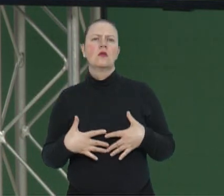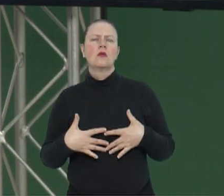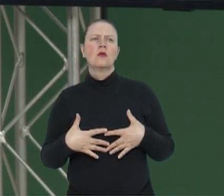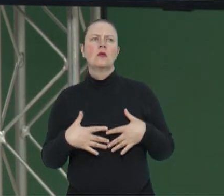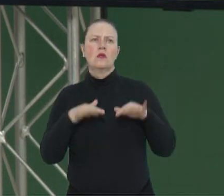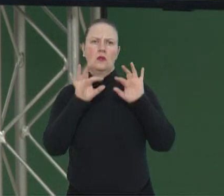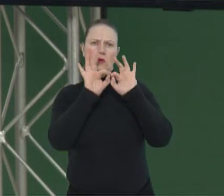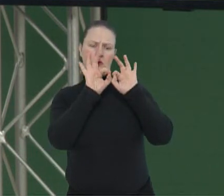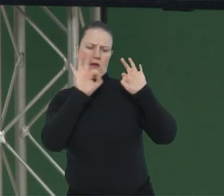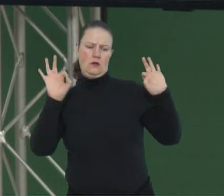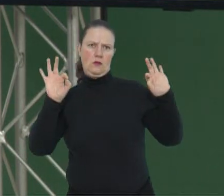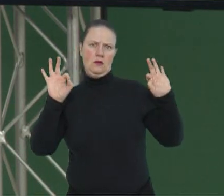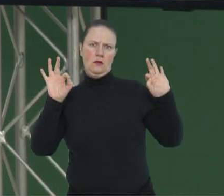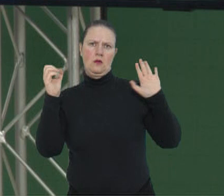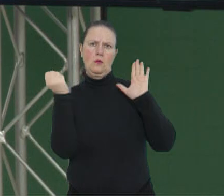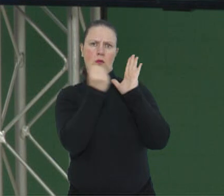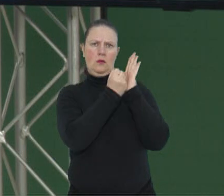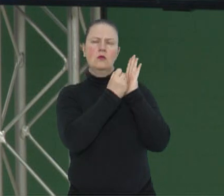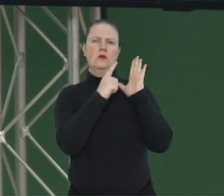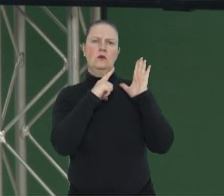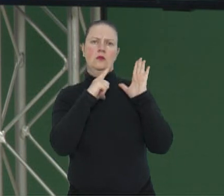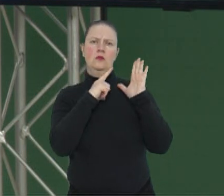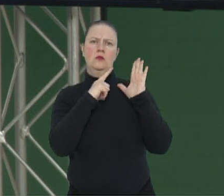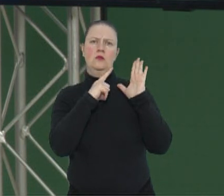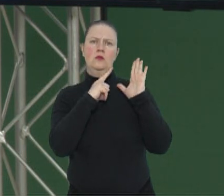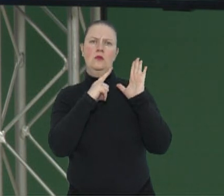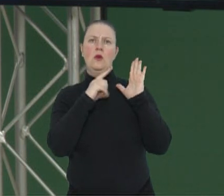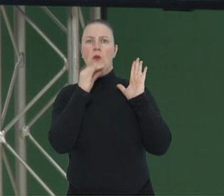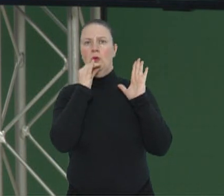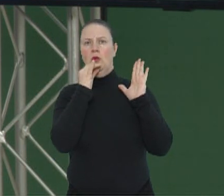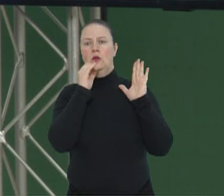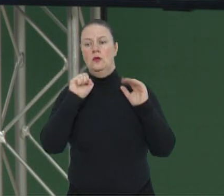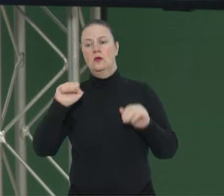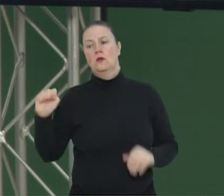algo, né, com mais simplicidade, tá?